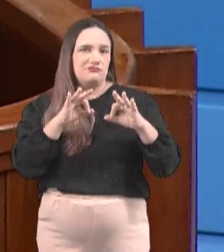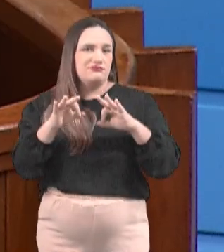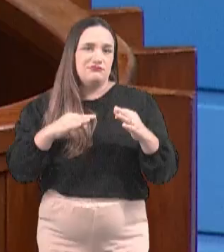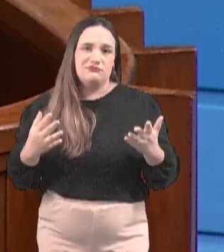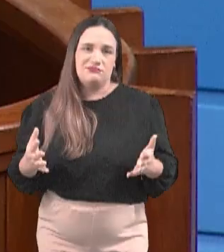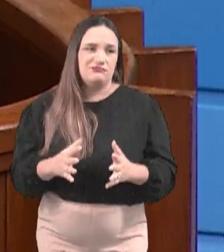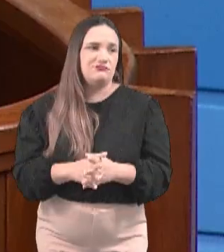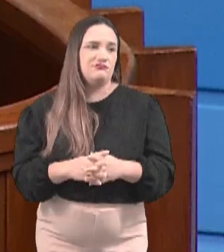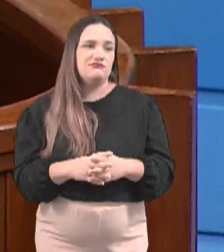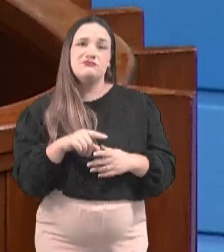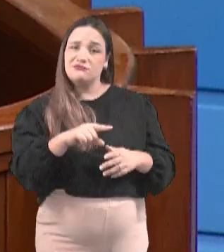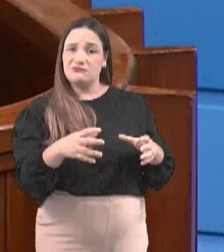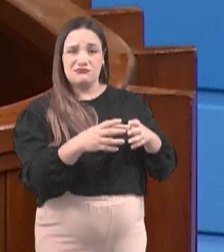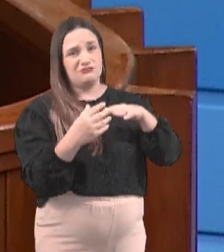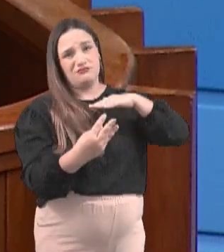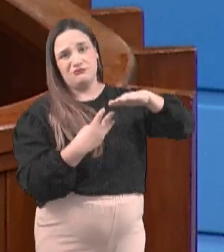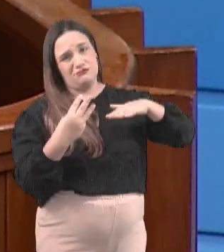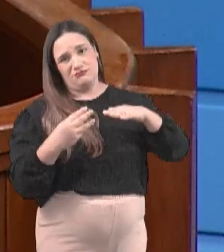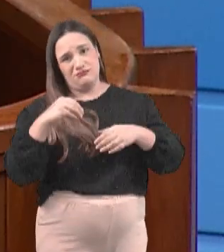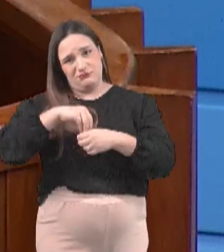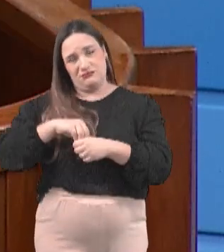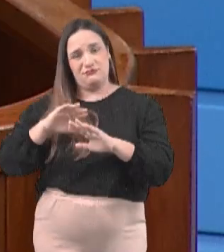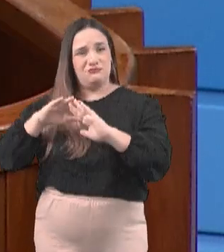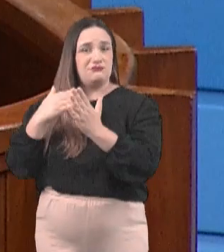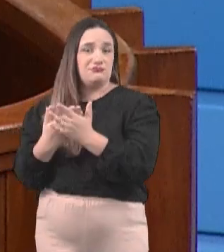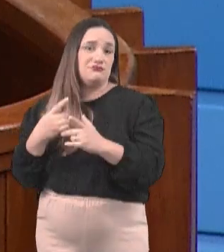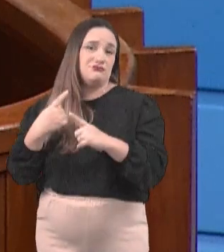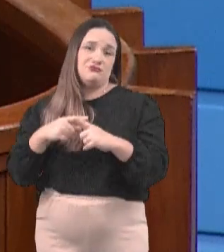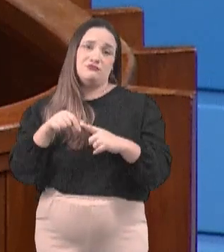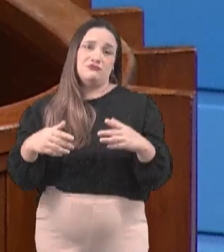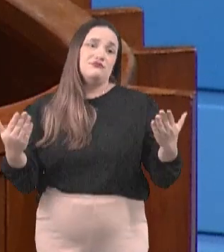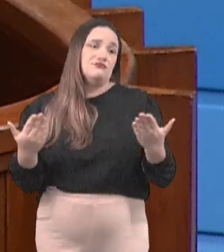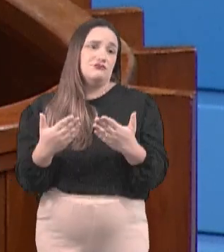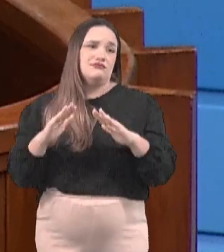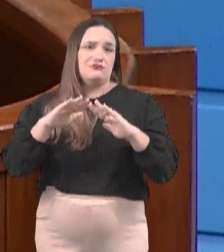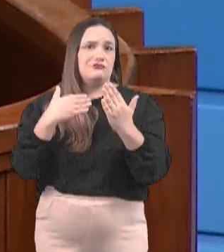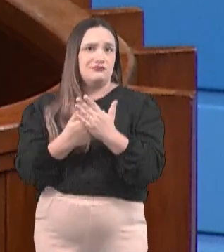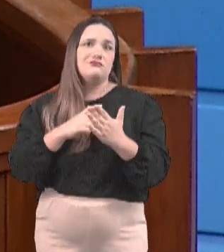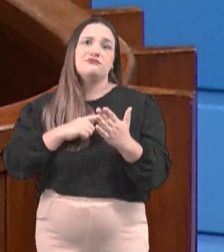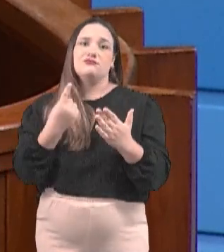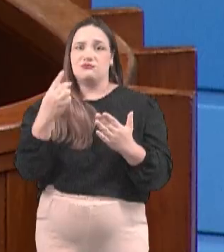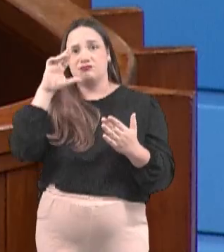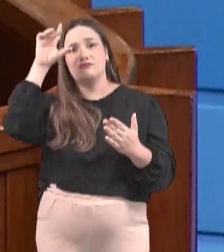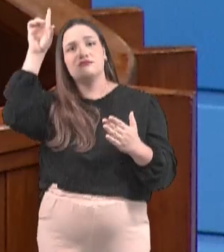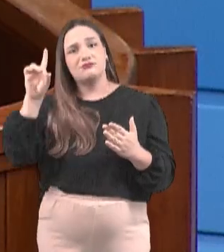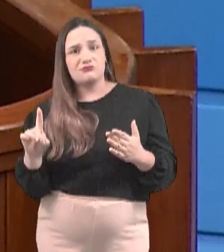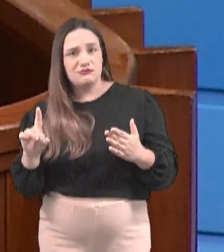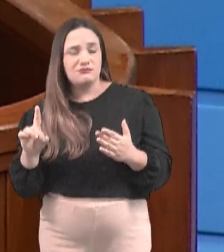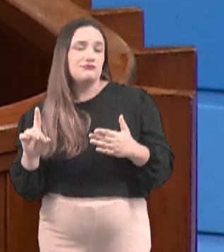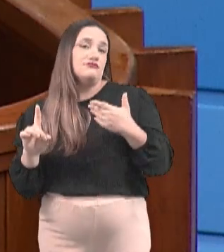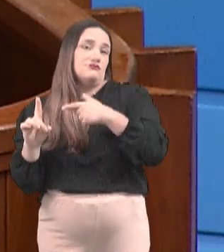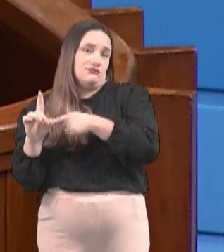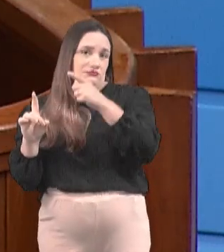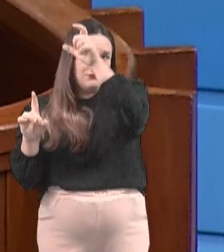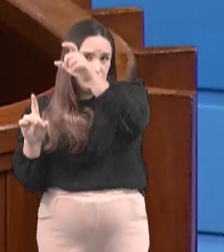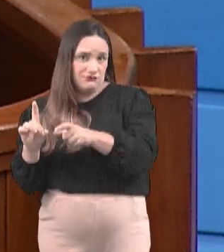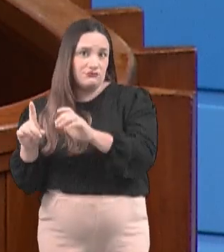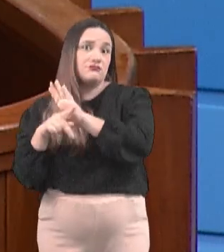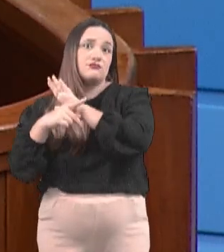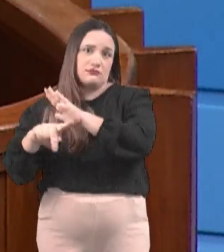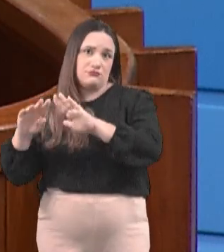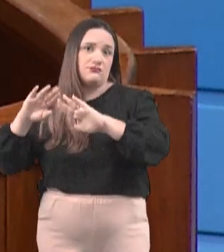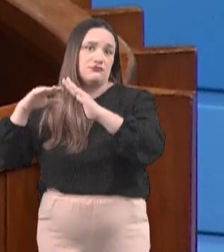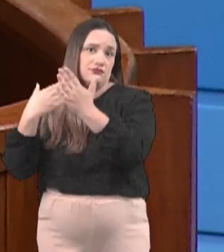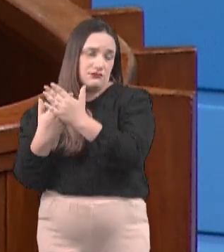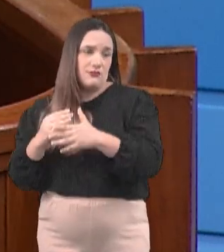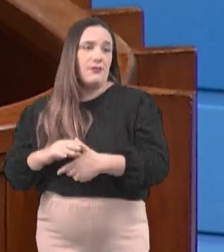organização desta realidade. Porque a escola hoje tem um diretor, uma diretora, que é da escola,